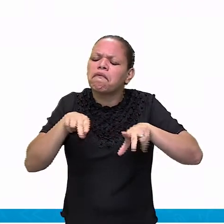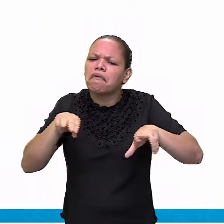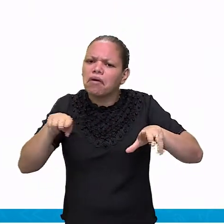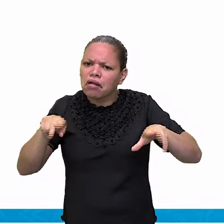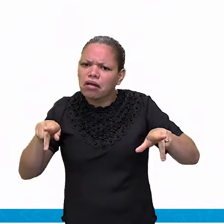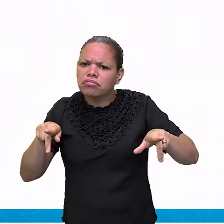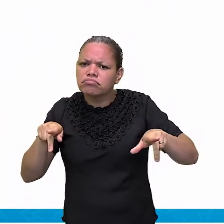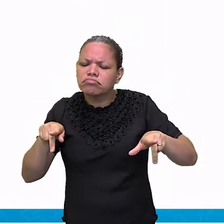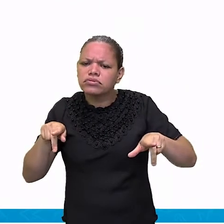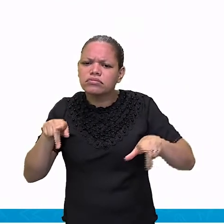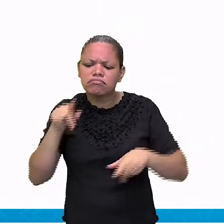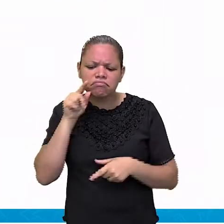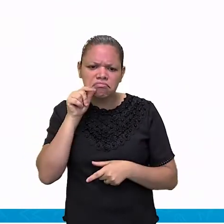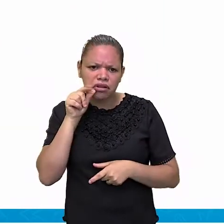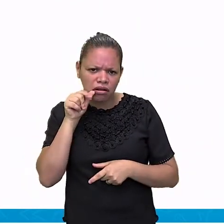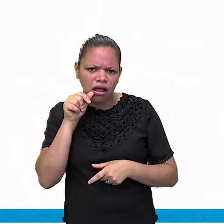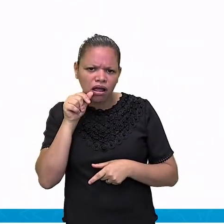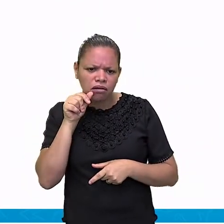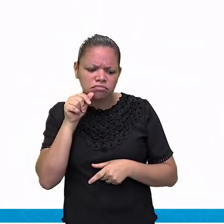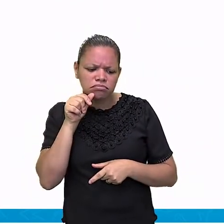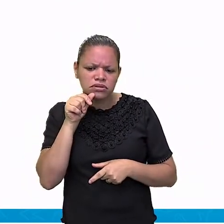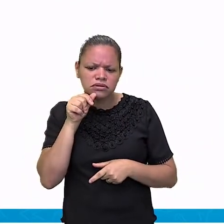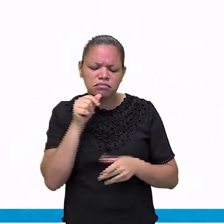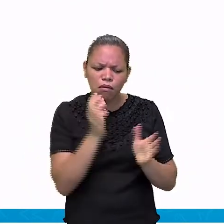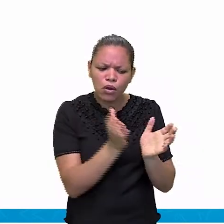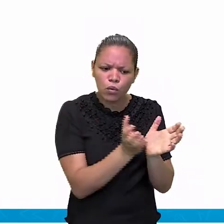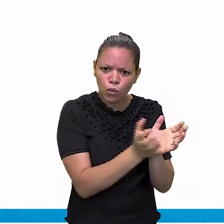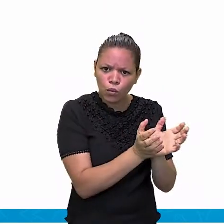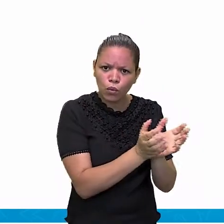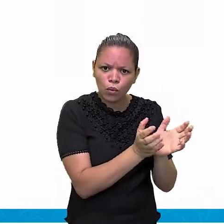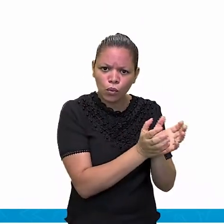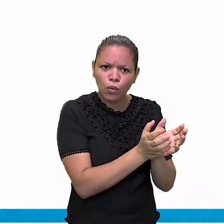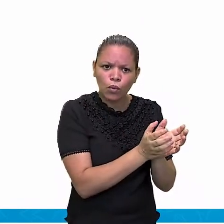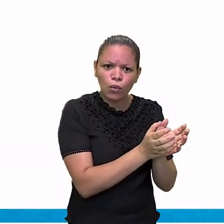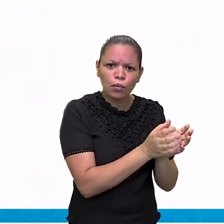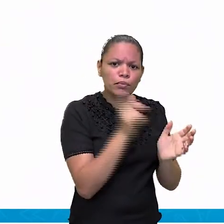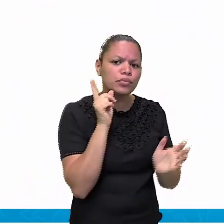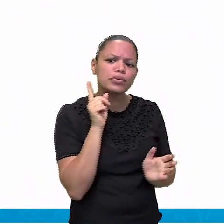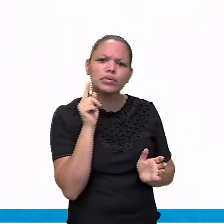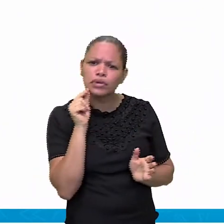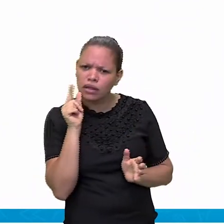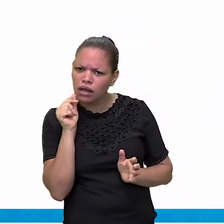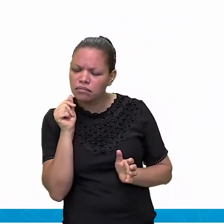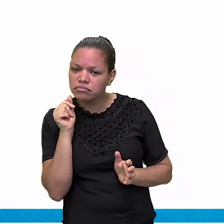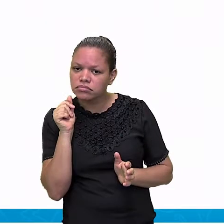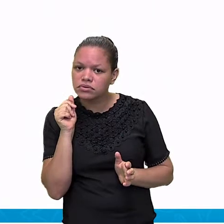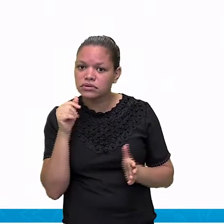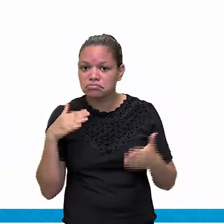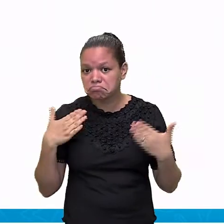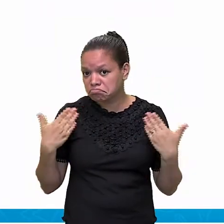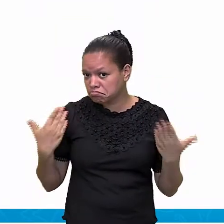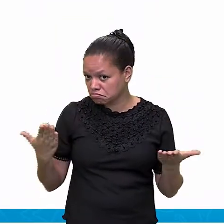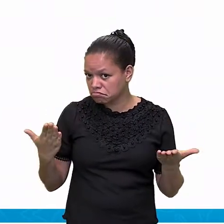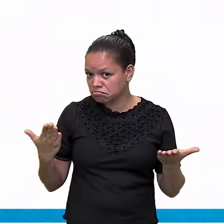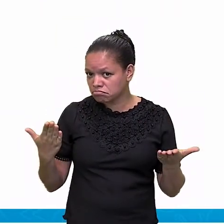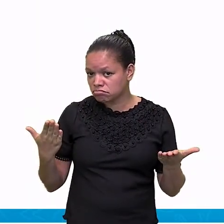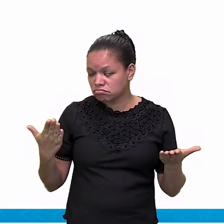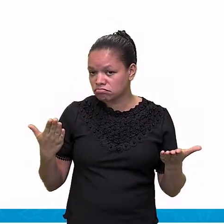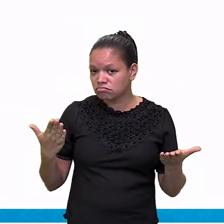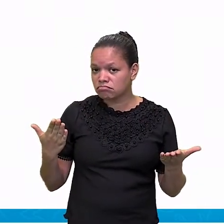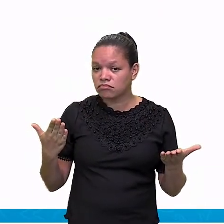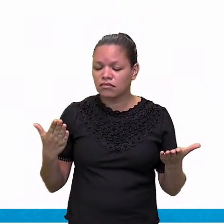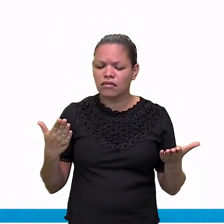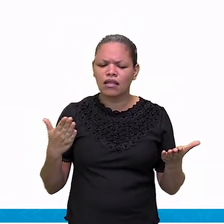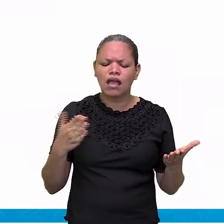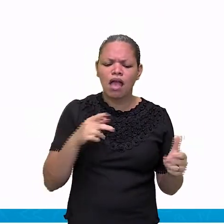lápis aqui? Todo lápis aqui, ele é lápis de escrever. Então, esse lápis, ele só mudou o quê?